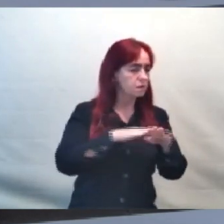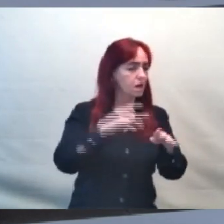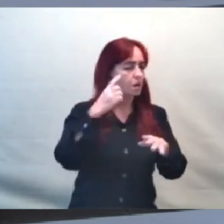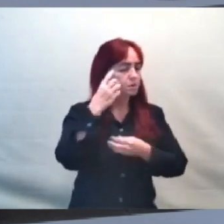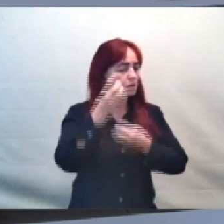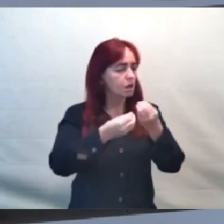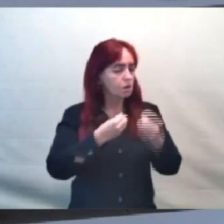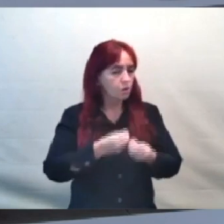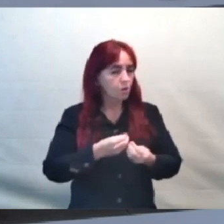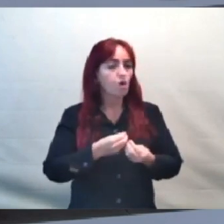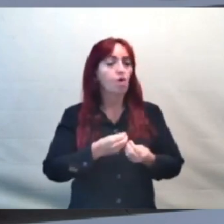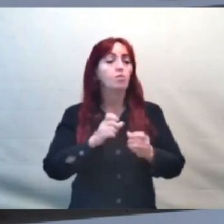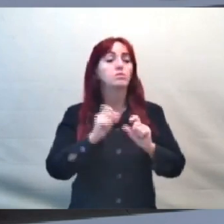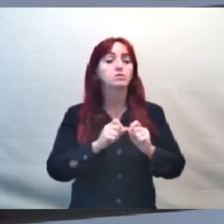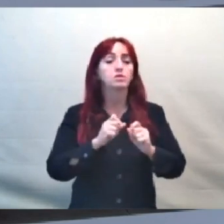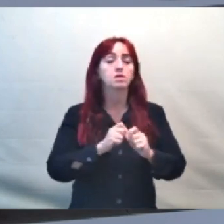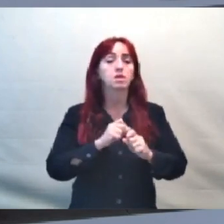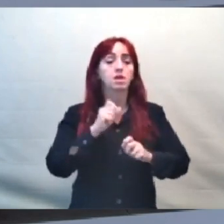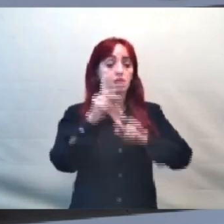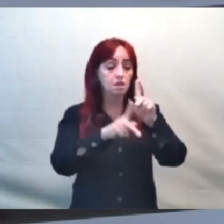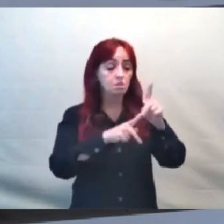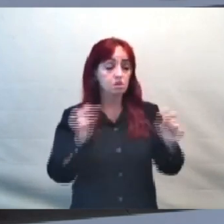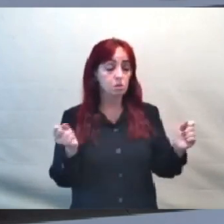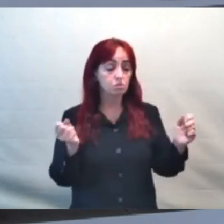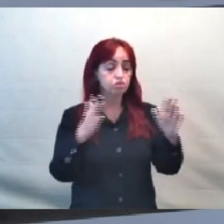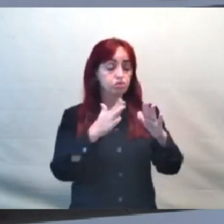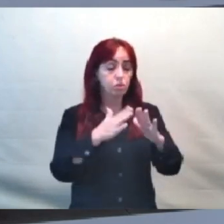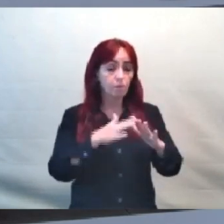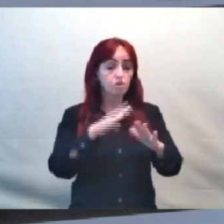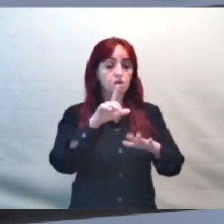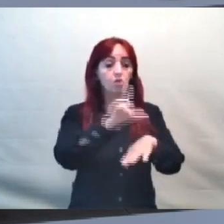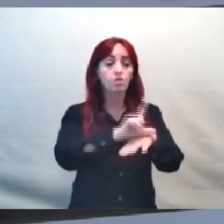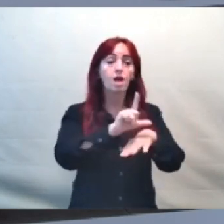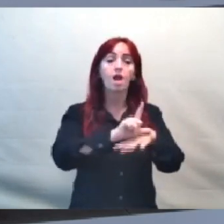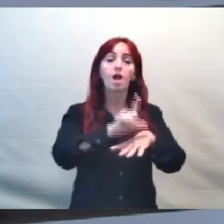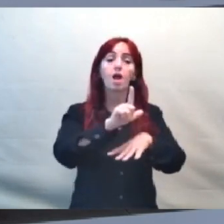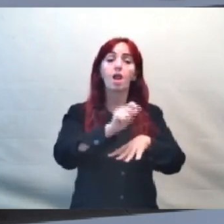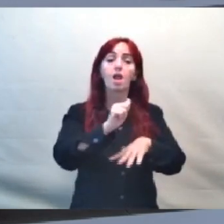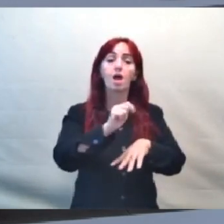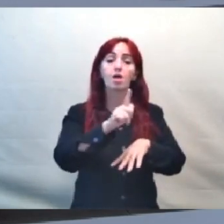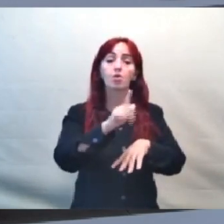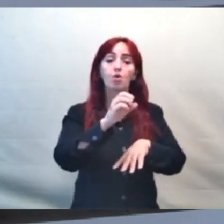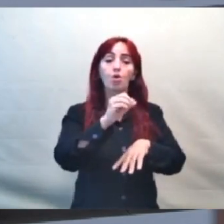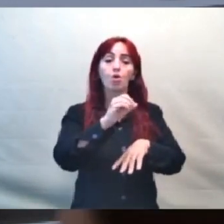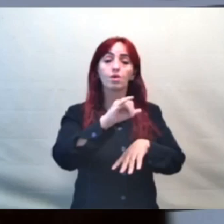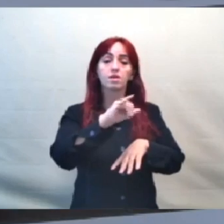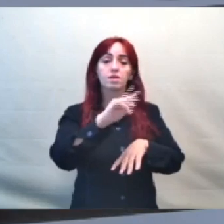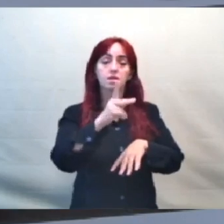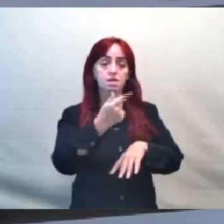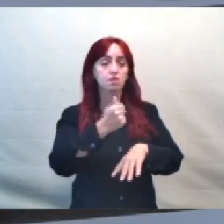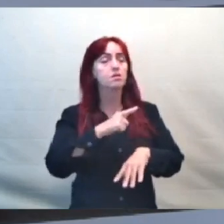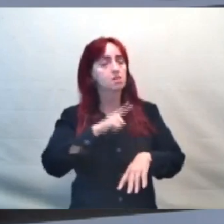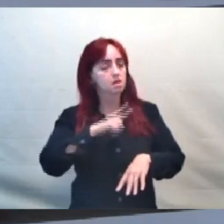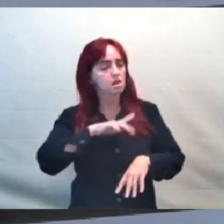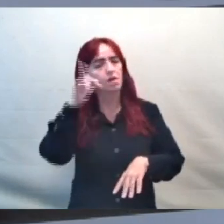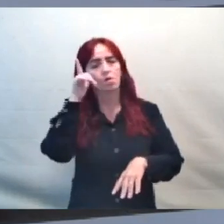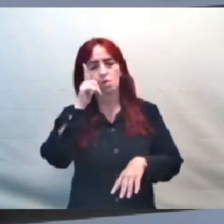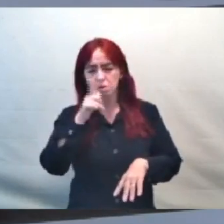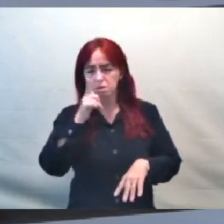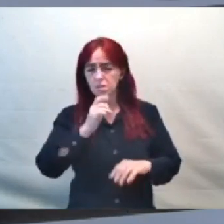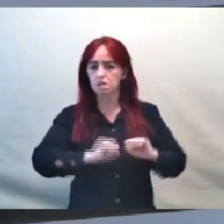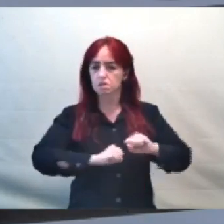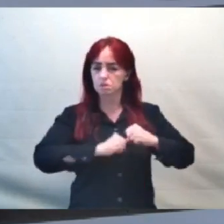Lagoinha, e que a gente tem conseguido um êxito até legal. Por enquanto, a gente está